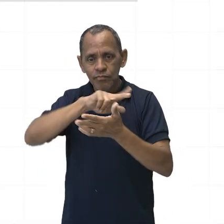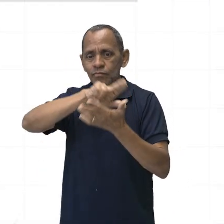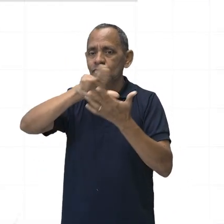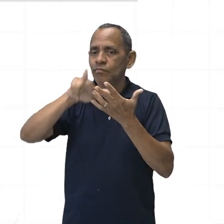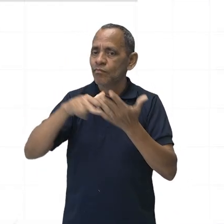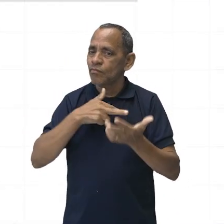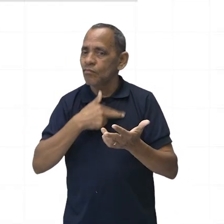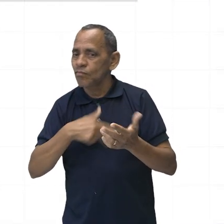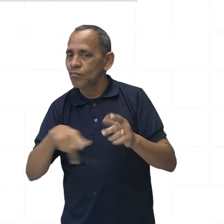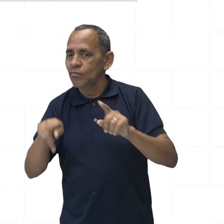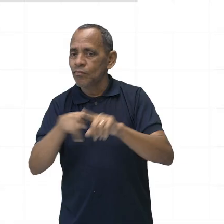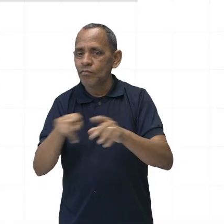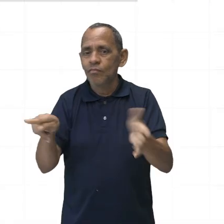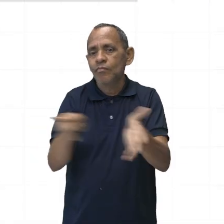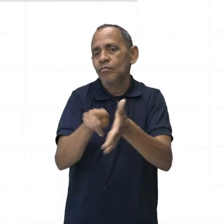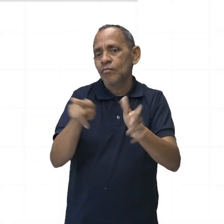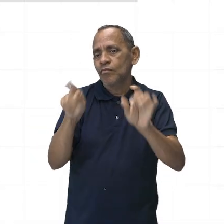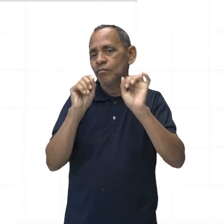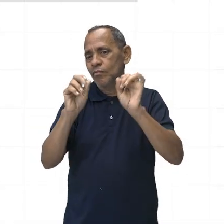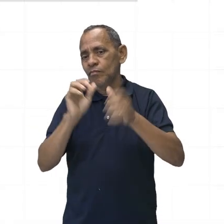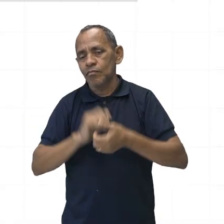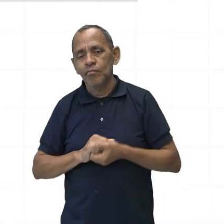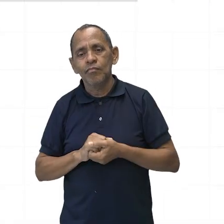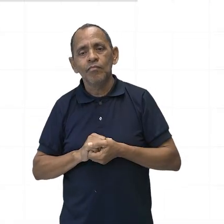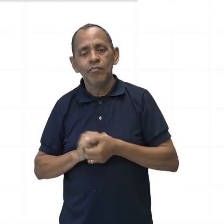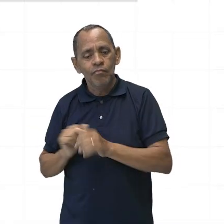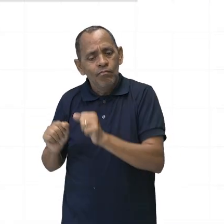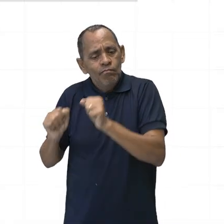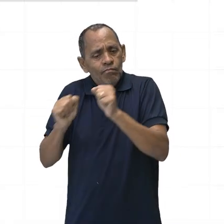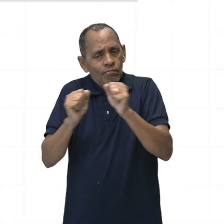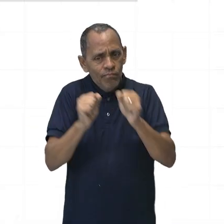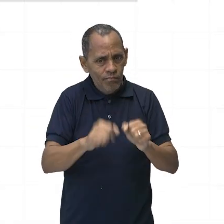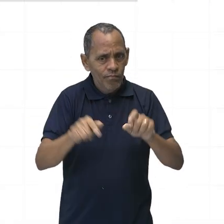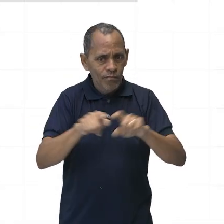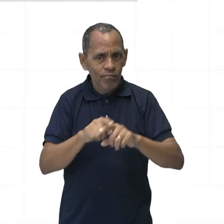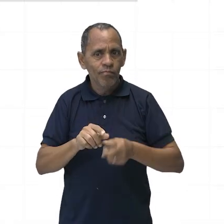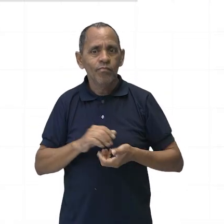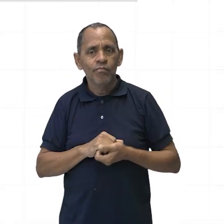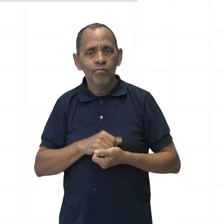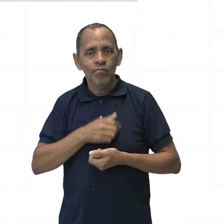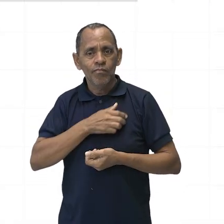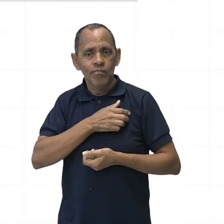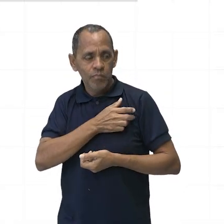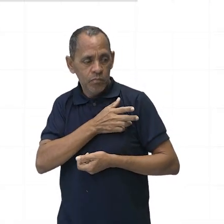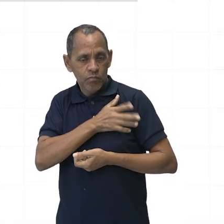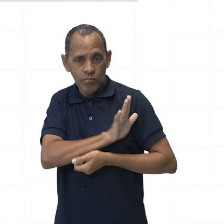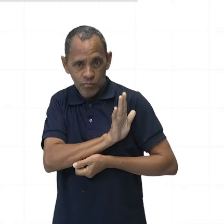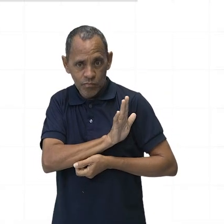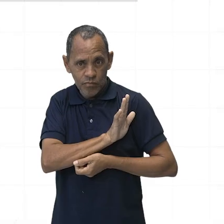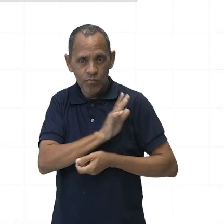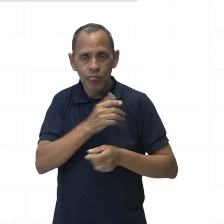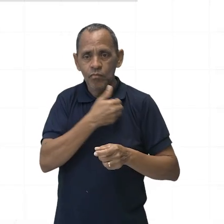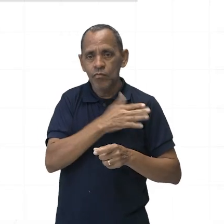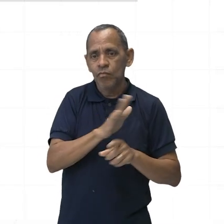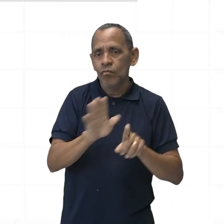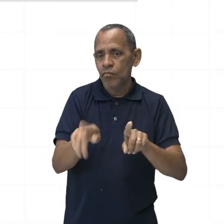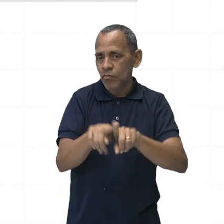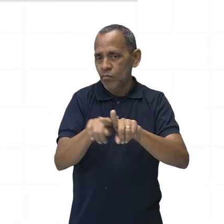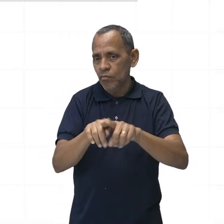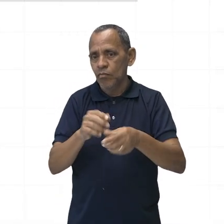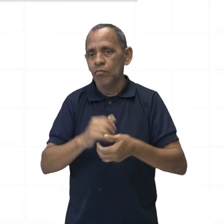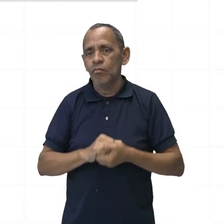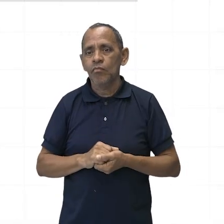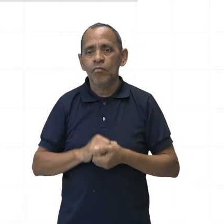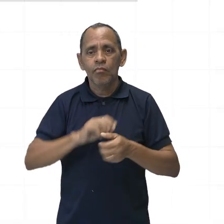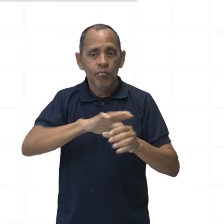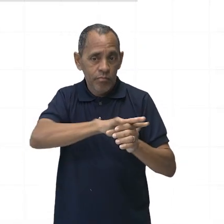uma ferramenta poderosa contra a intolerância e o preconceito. Ao valorizar as diferenças, a sociedade pode trabalhar